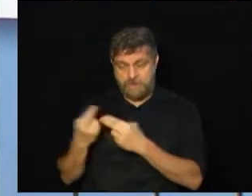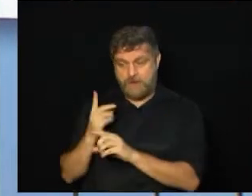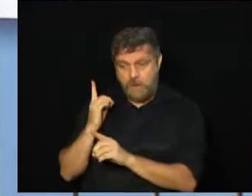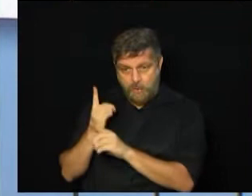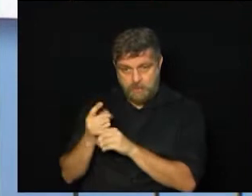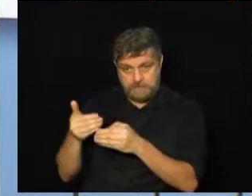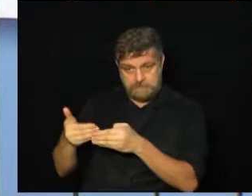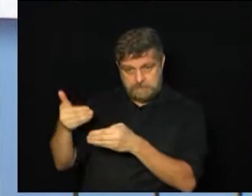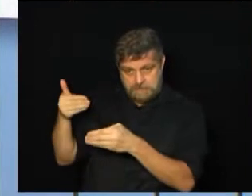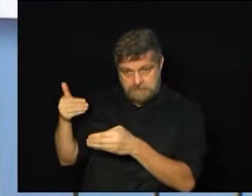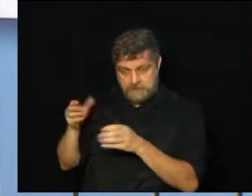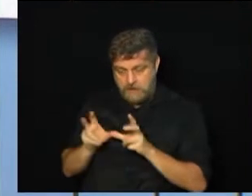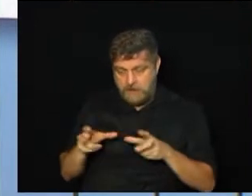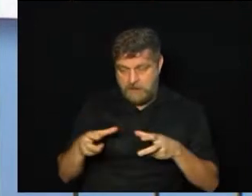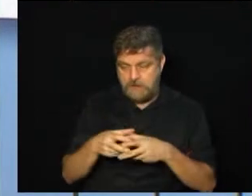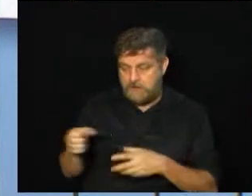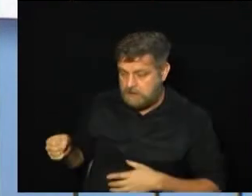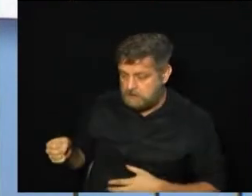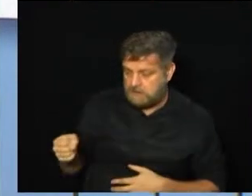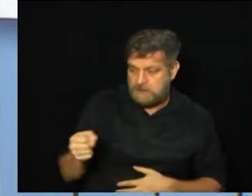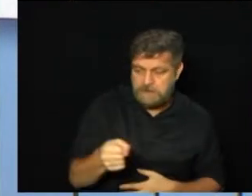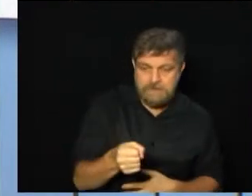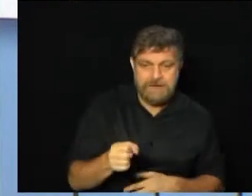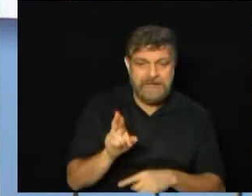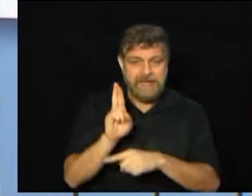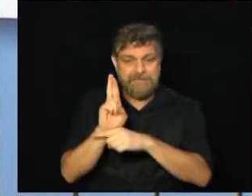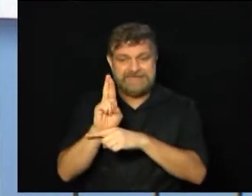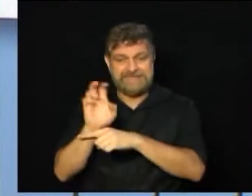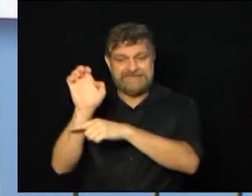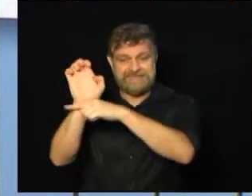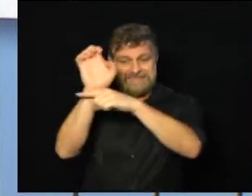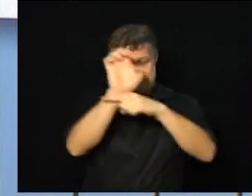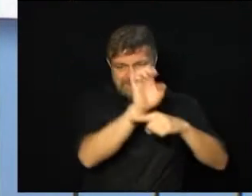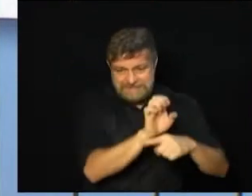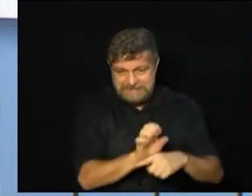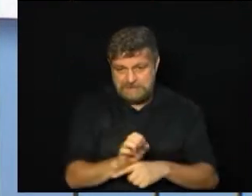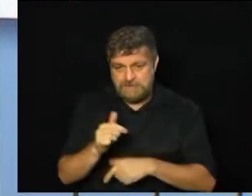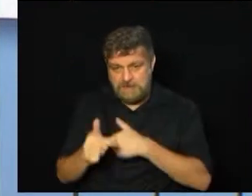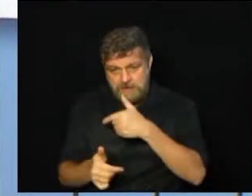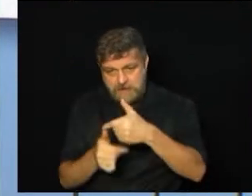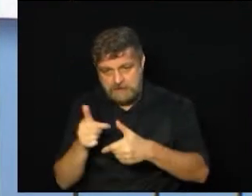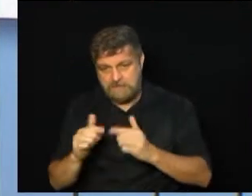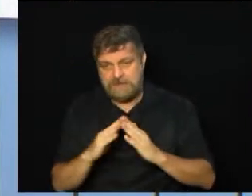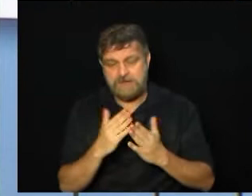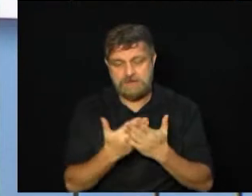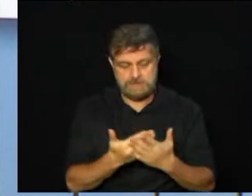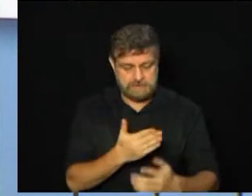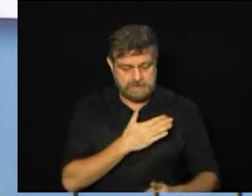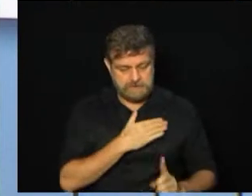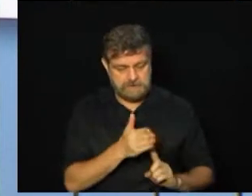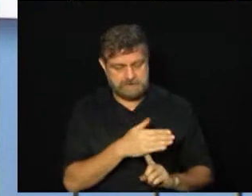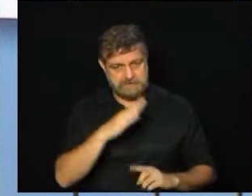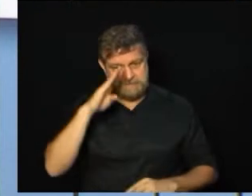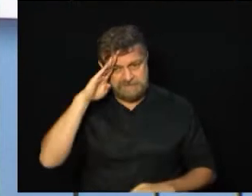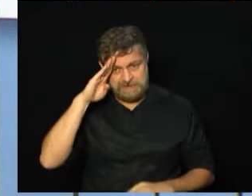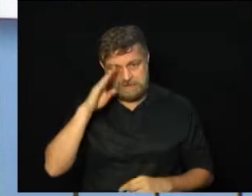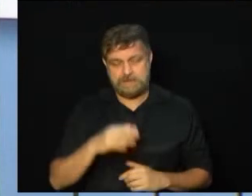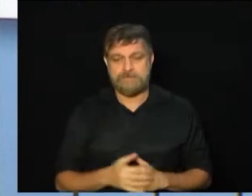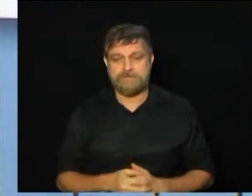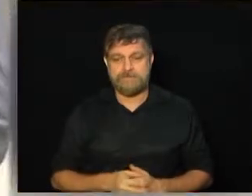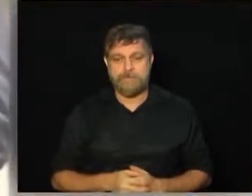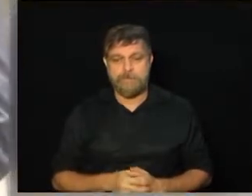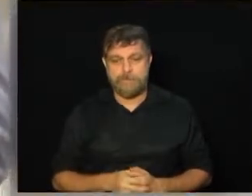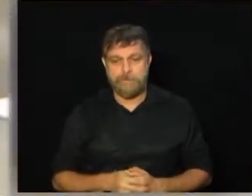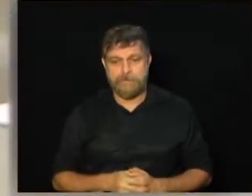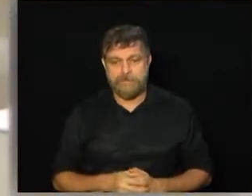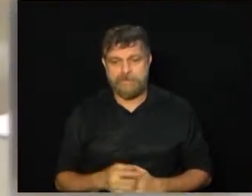o colegiado convidou representantes de vários estados que atuam em escola cívico-militar.